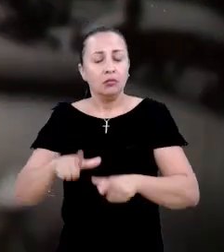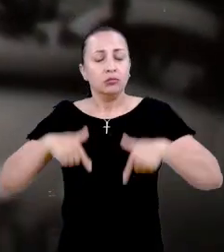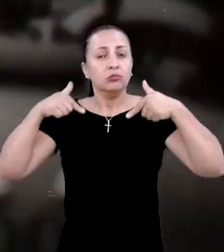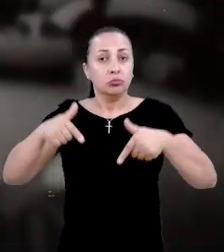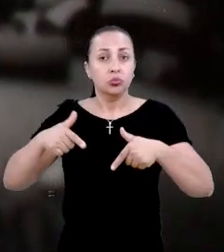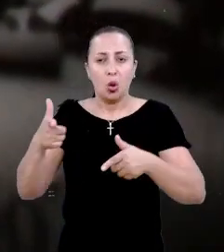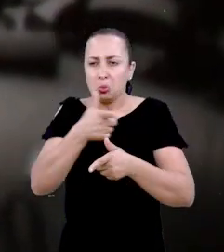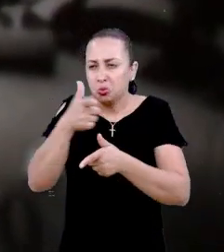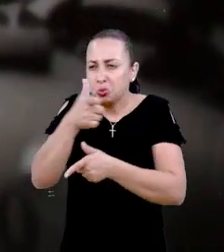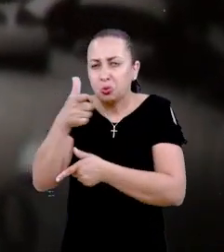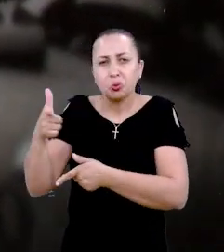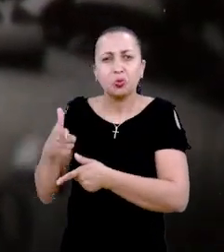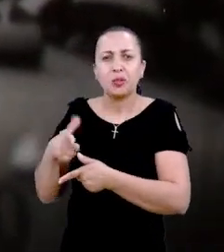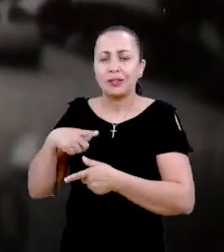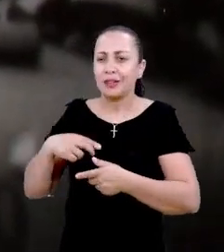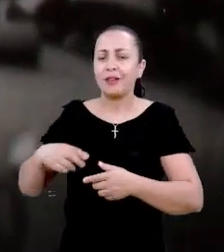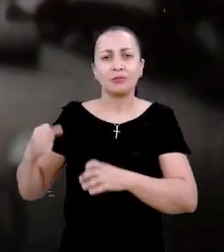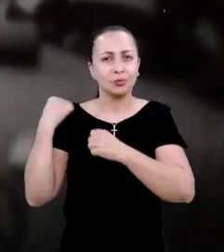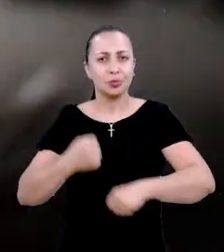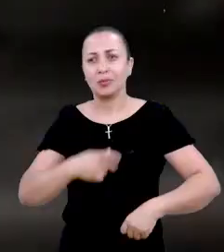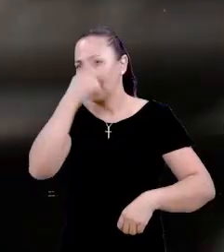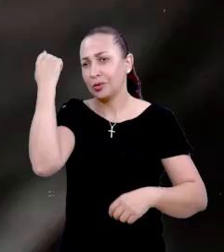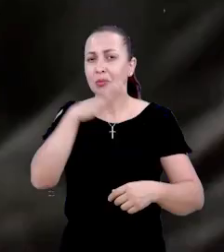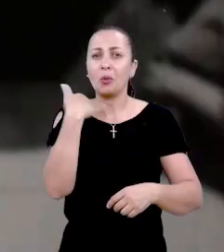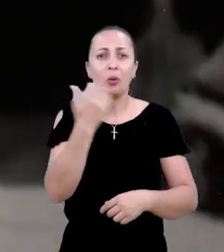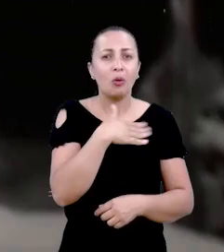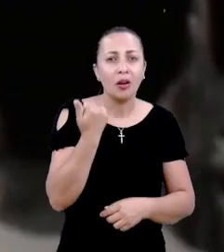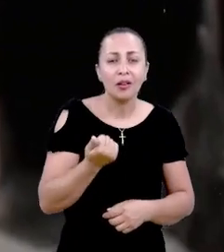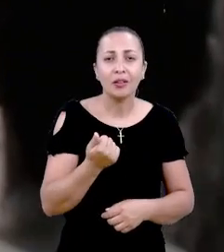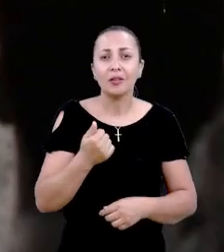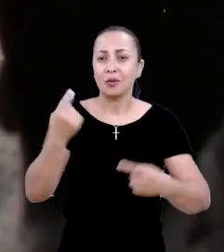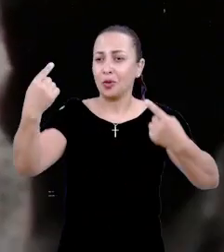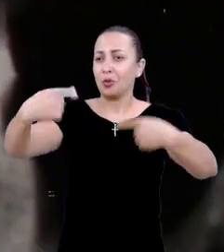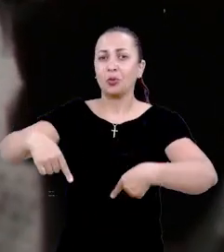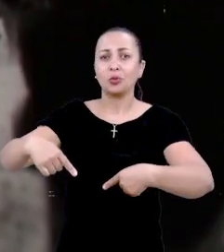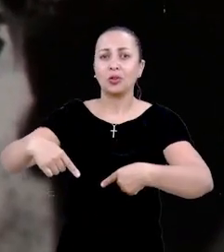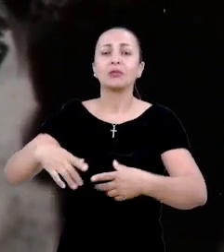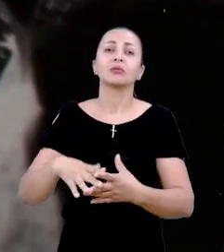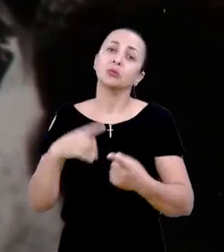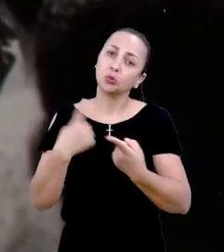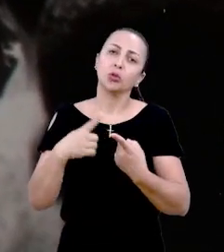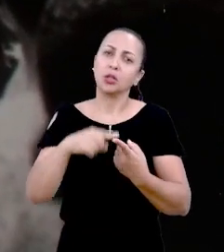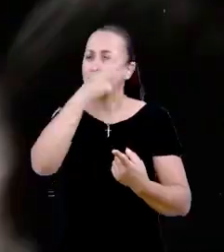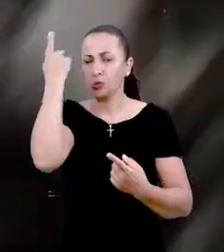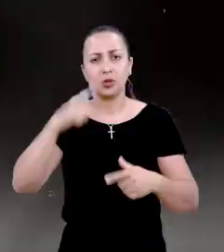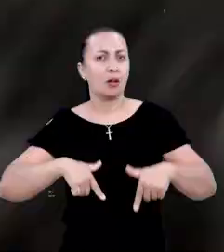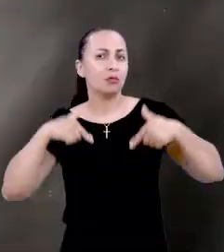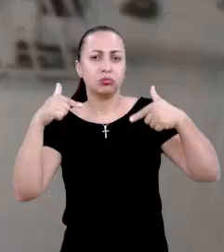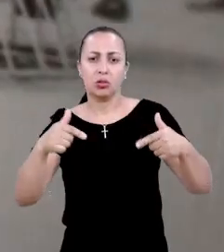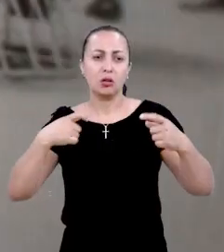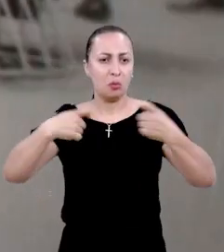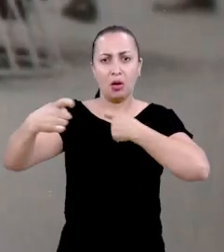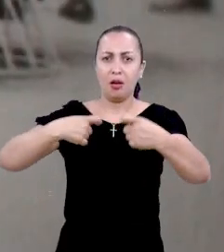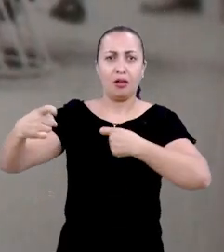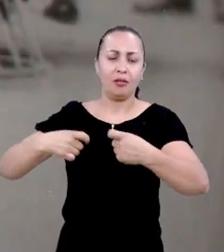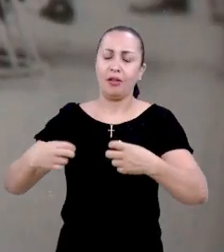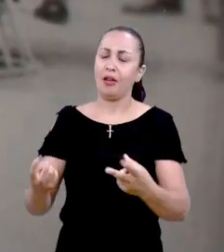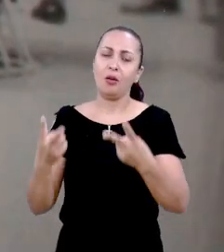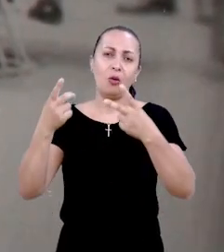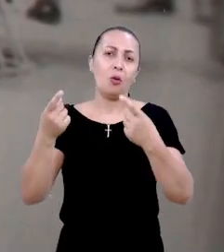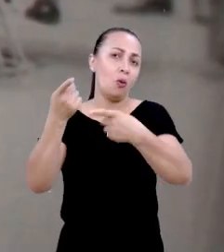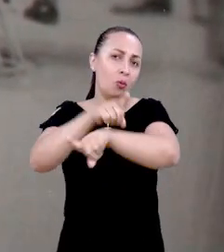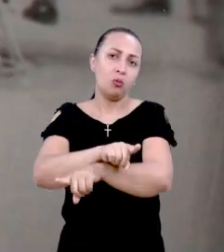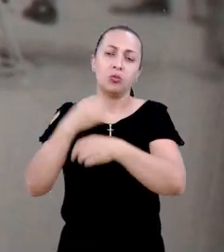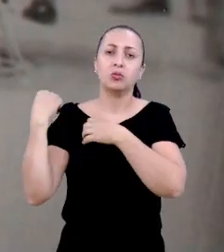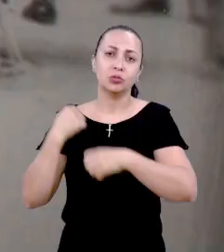foram mortas por pessoas da oposição à ditadura, sim, porque essas pessoas estavam lutando uma guerra contra a ditadura. Mas, por exemplo, esses espaços eles